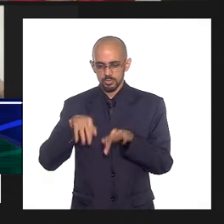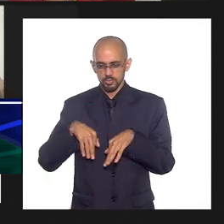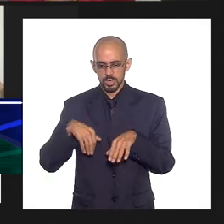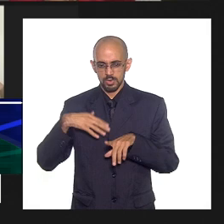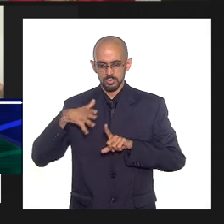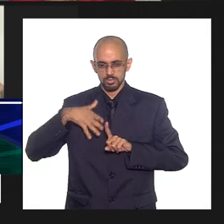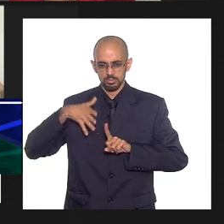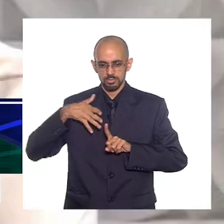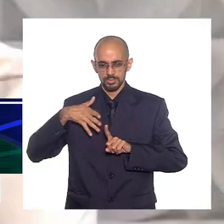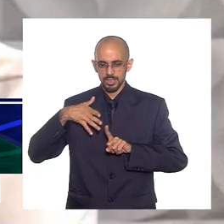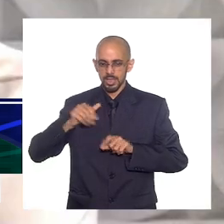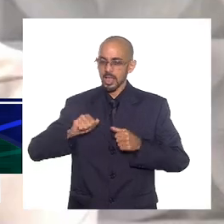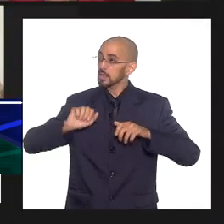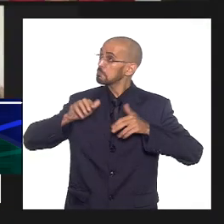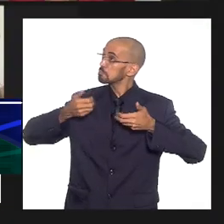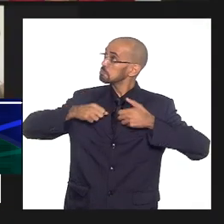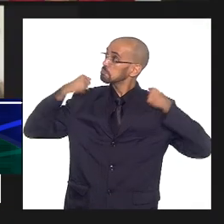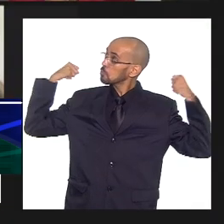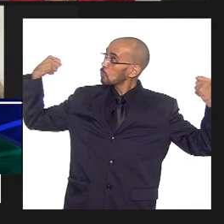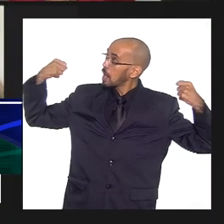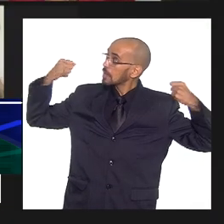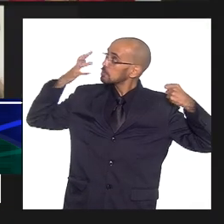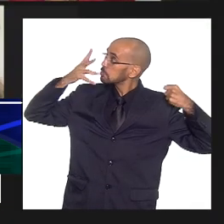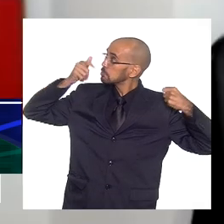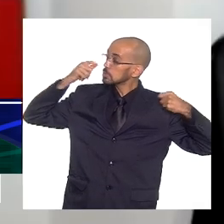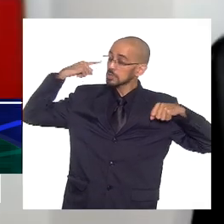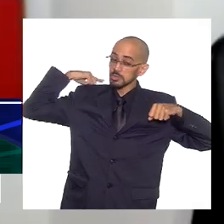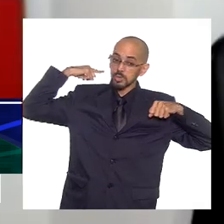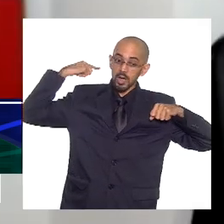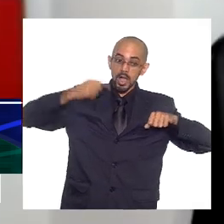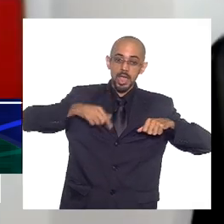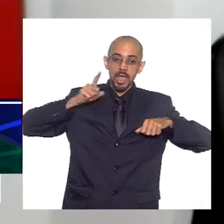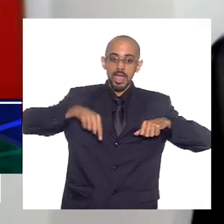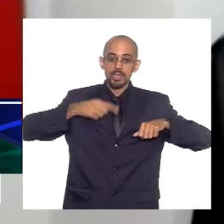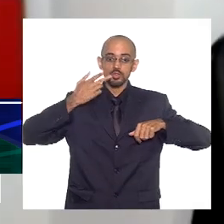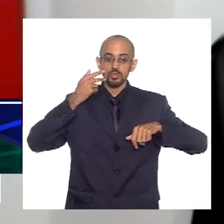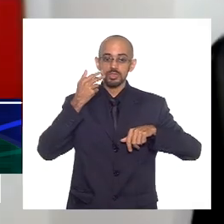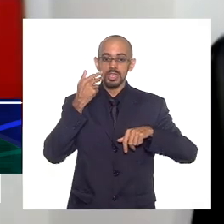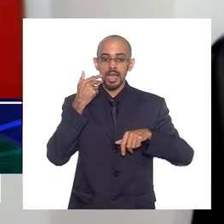vendo. Bonito quadro, hein? Esse é de um cearense chamado Jim.